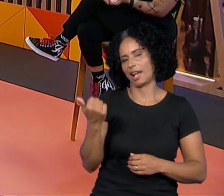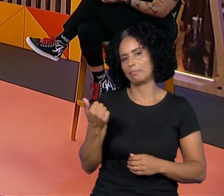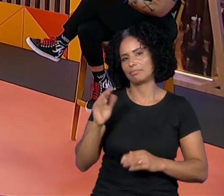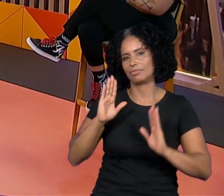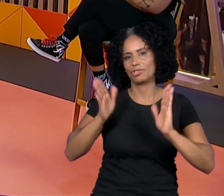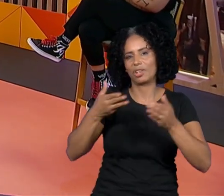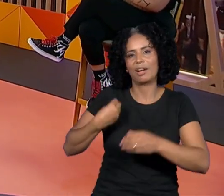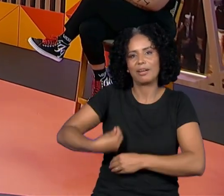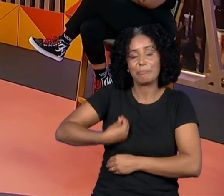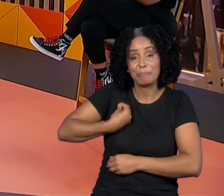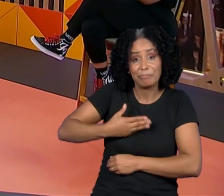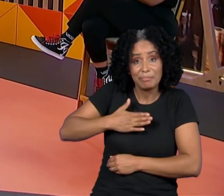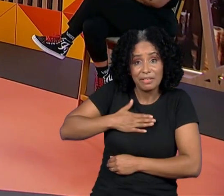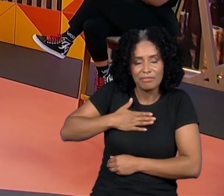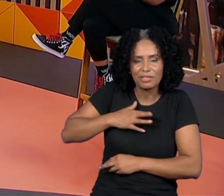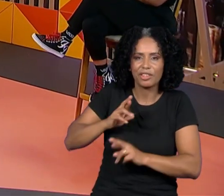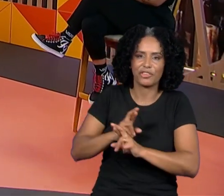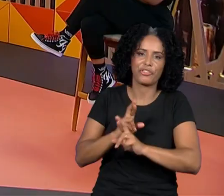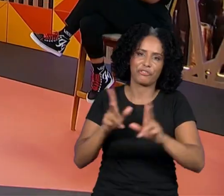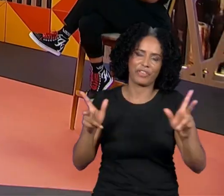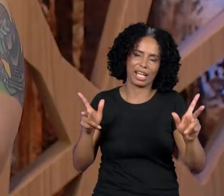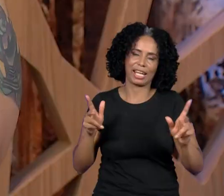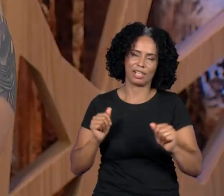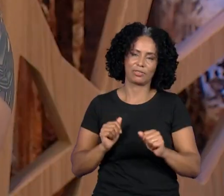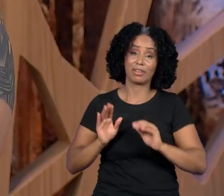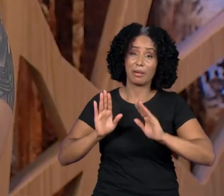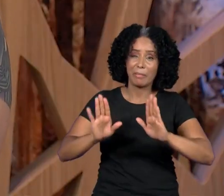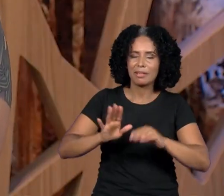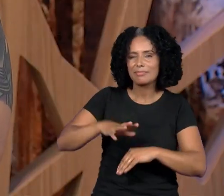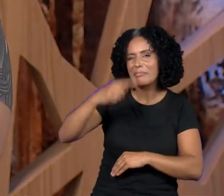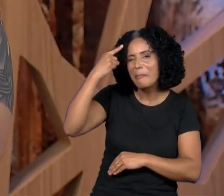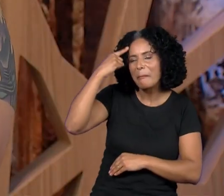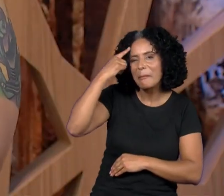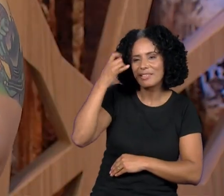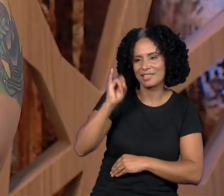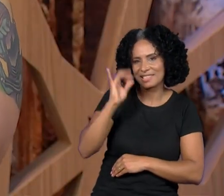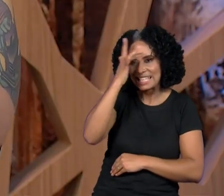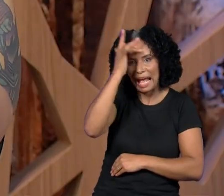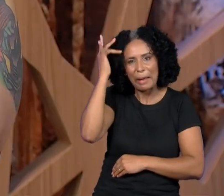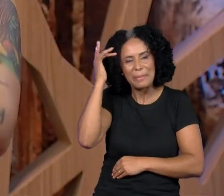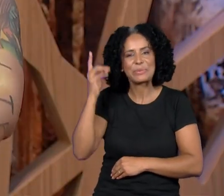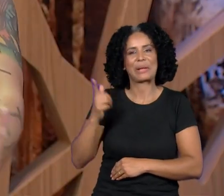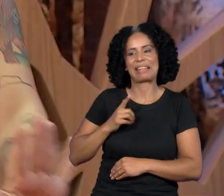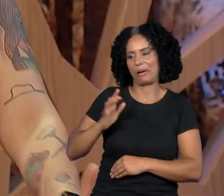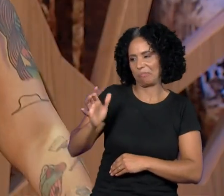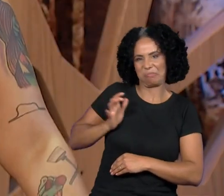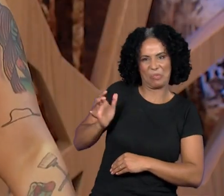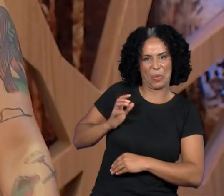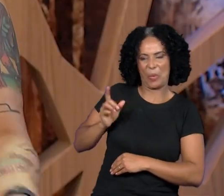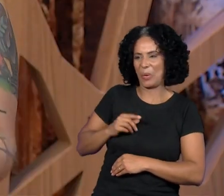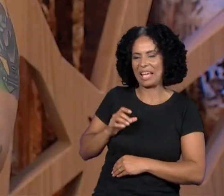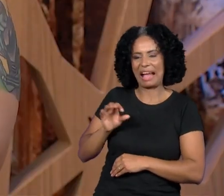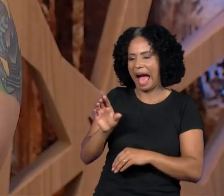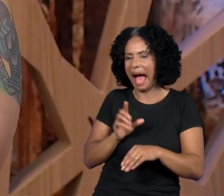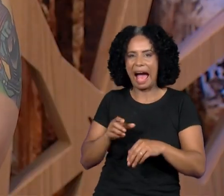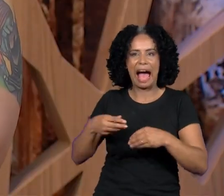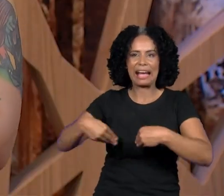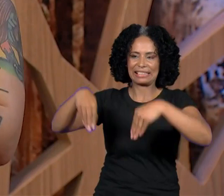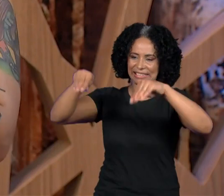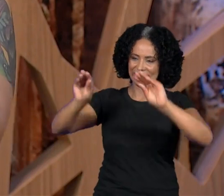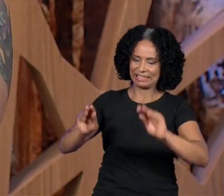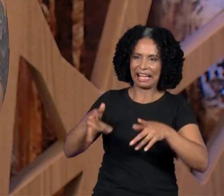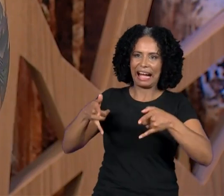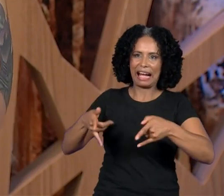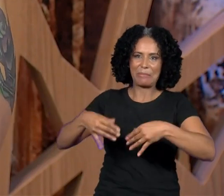nessa estrutura de que o bonitinho da classe média não pode arrumar a própria cama, porque senão ele vai ser uma pessoa inferior. E a gente